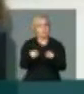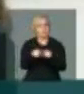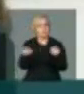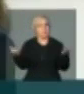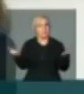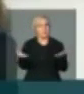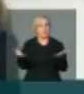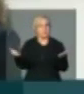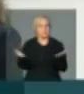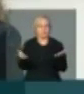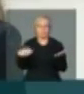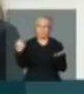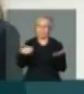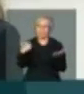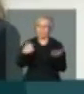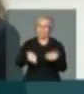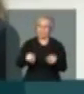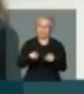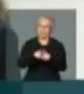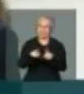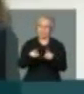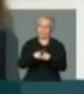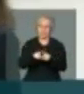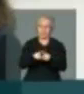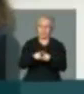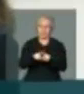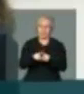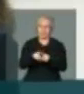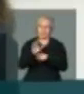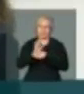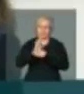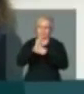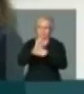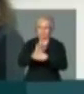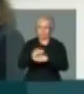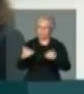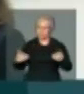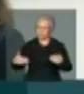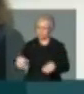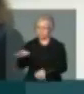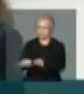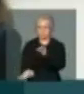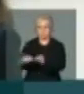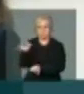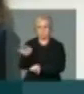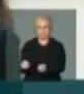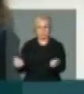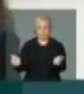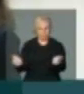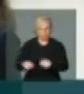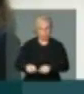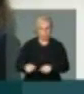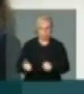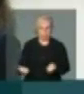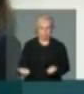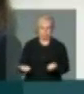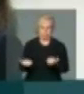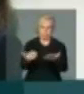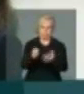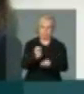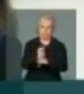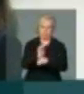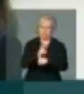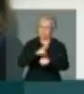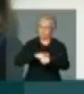precisamos também da ajuda do Ministério da Justiça no que se refere